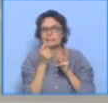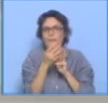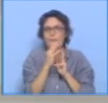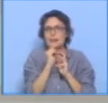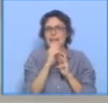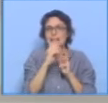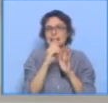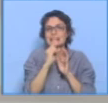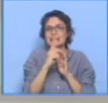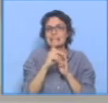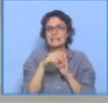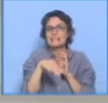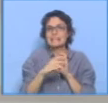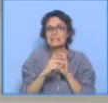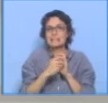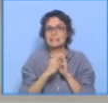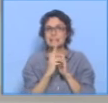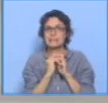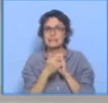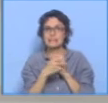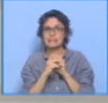assaltado e lançado para a valeta.